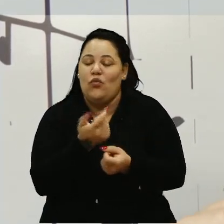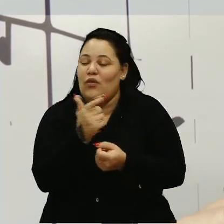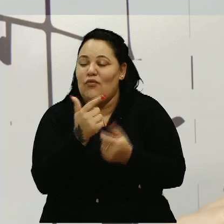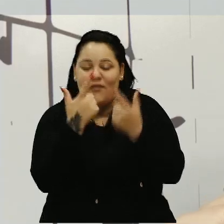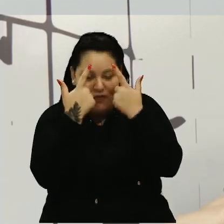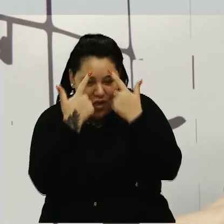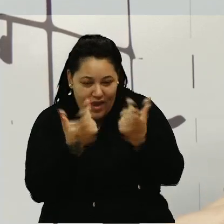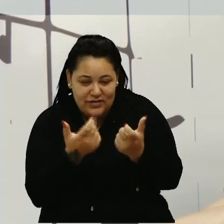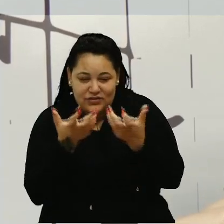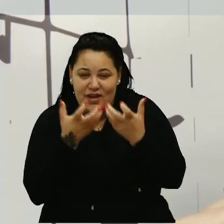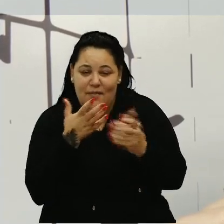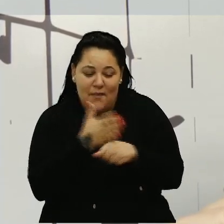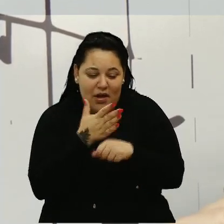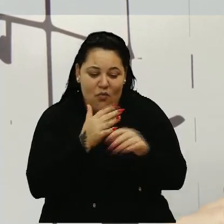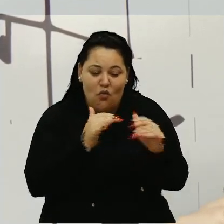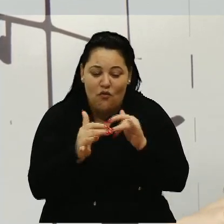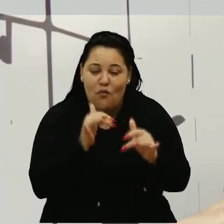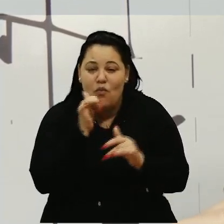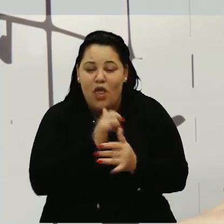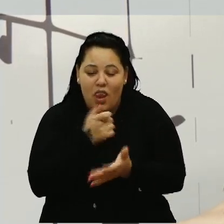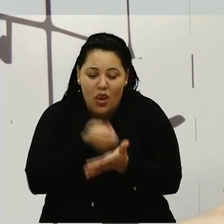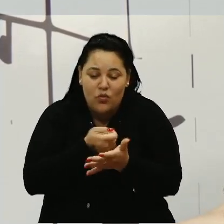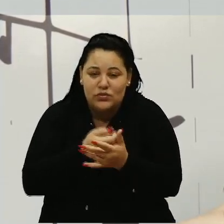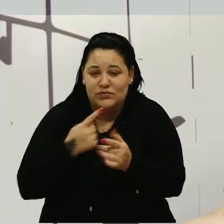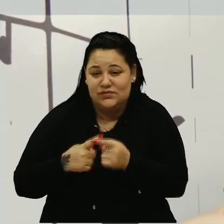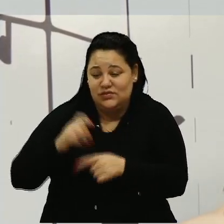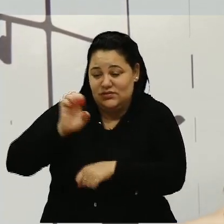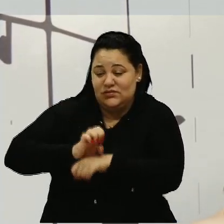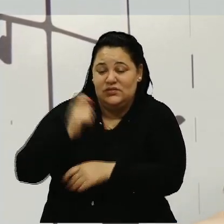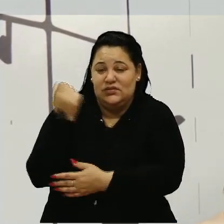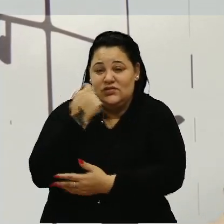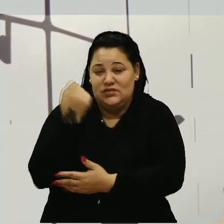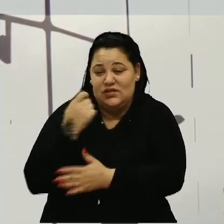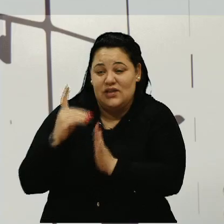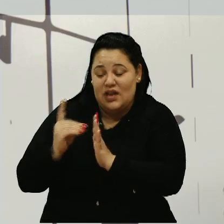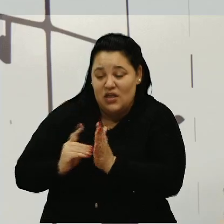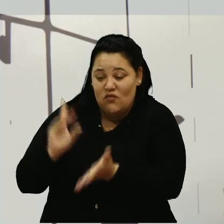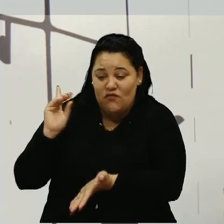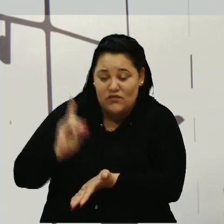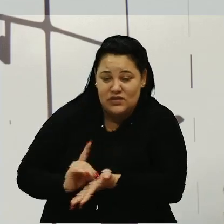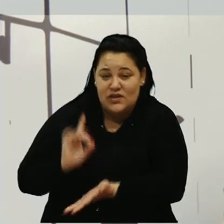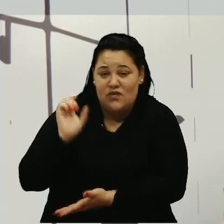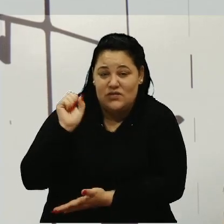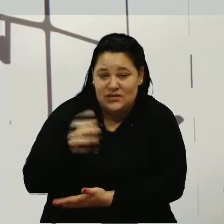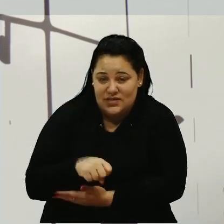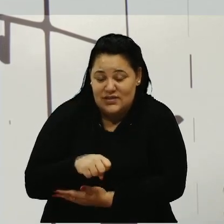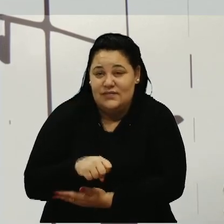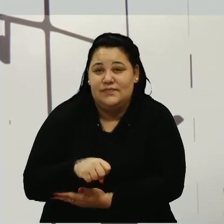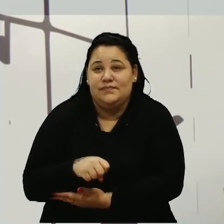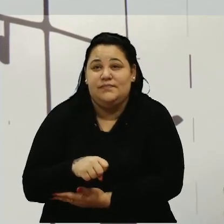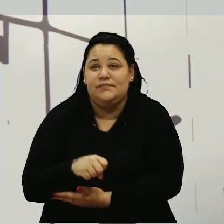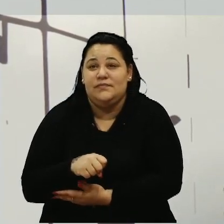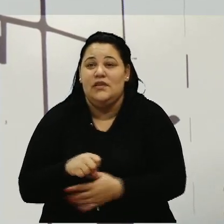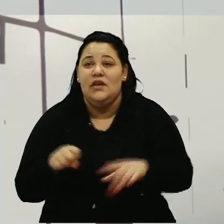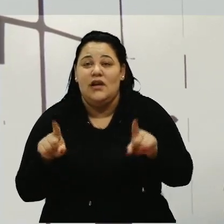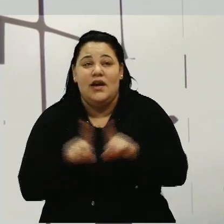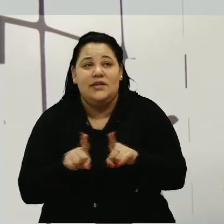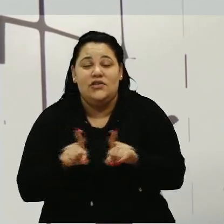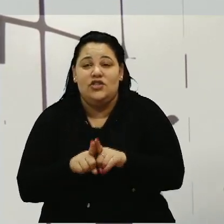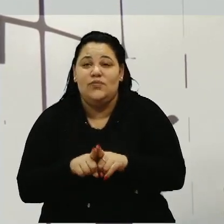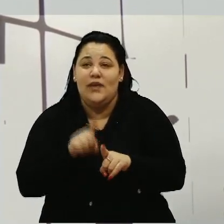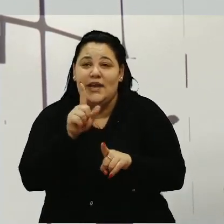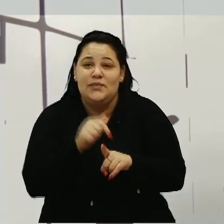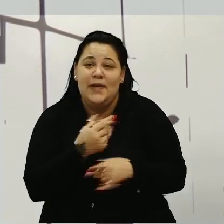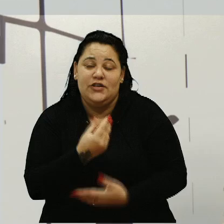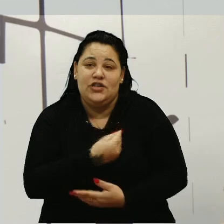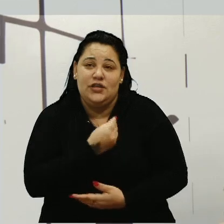movimento de mulheres luta para que no estado do Rio Grande do Sul a gente decrete, sim, estado de emergência. Nós estamos em estado de emergência pela vida das